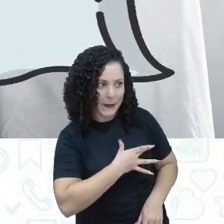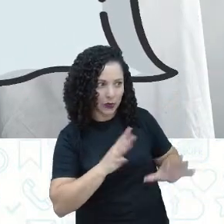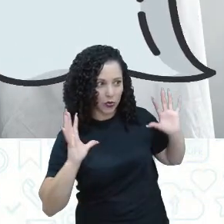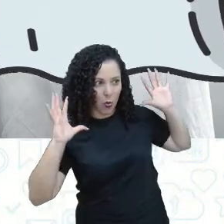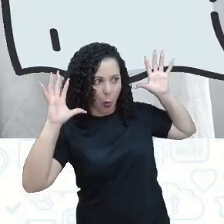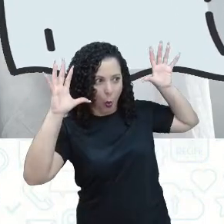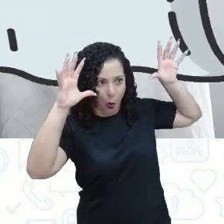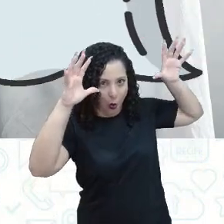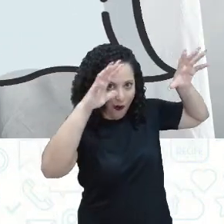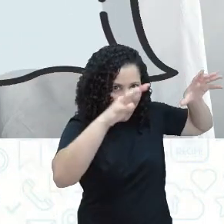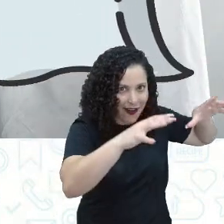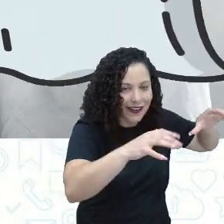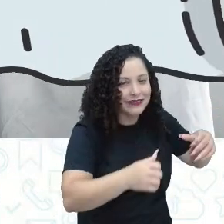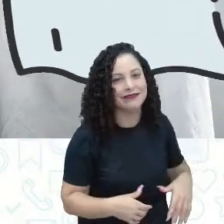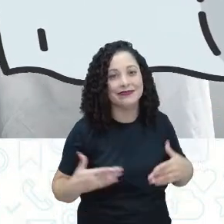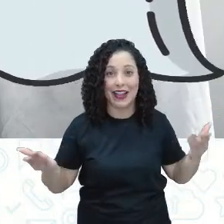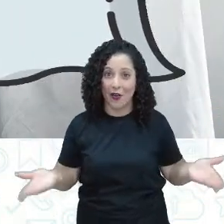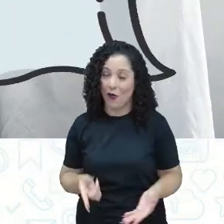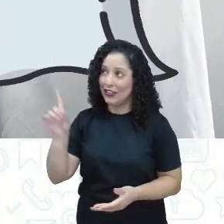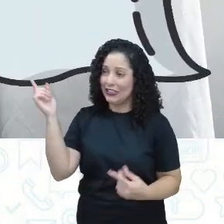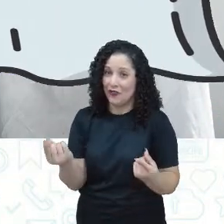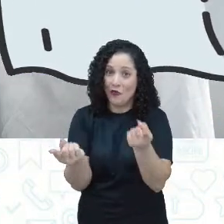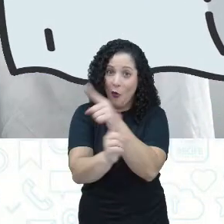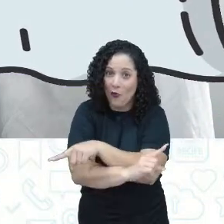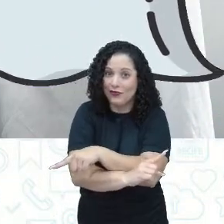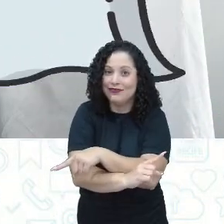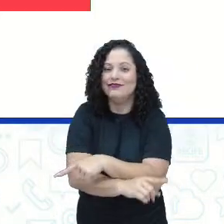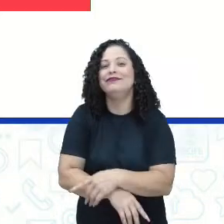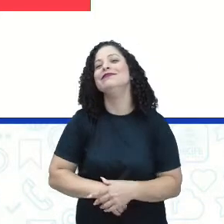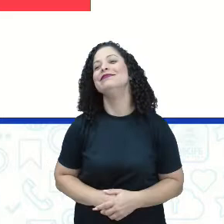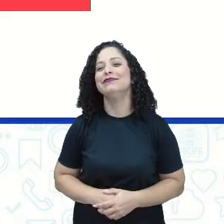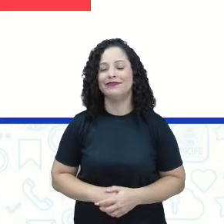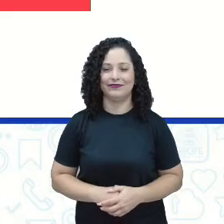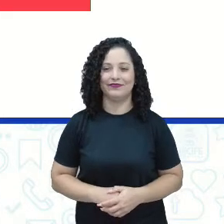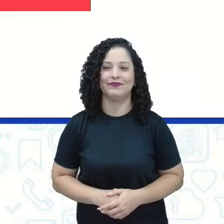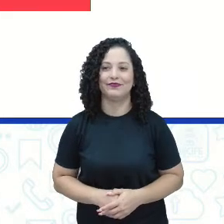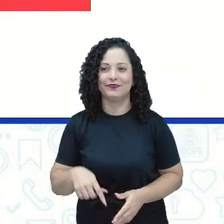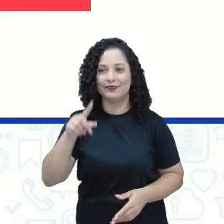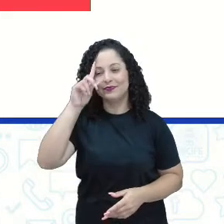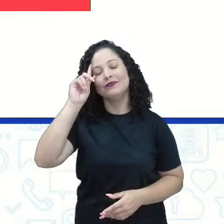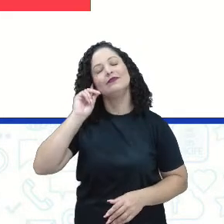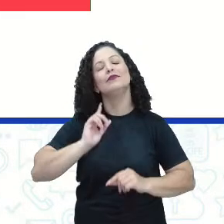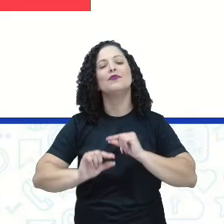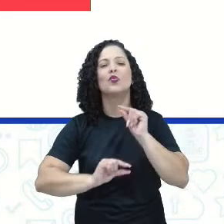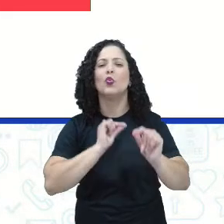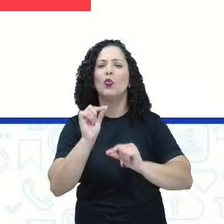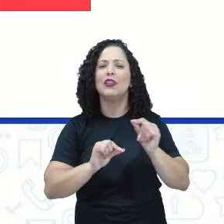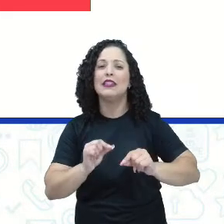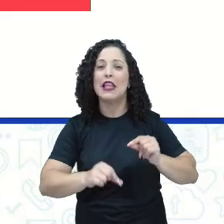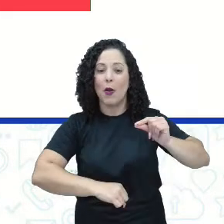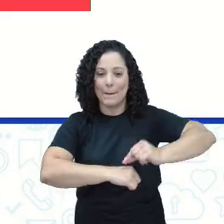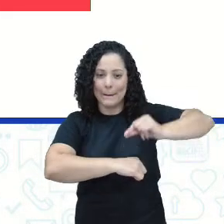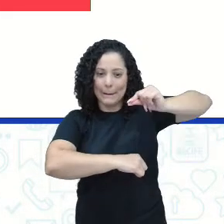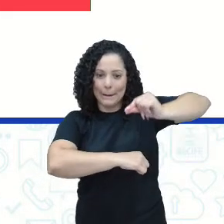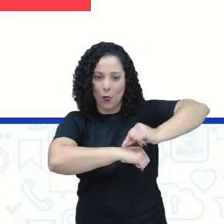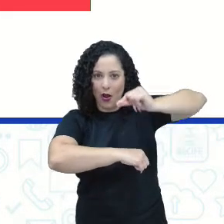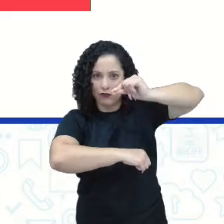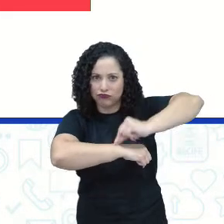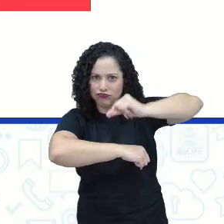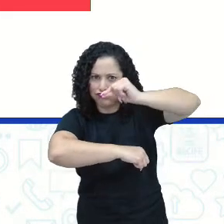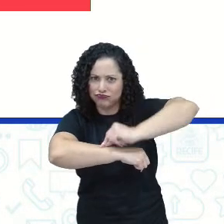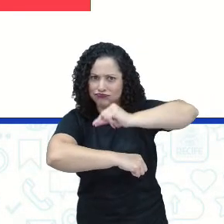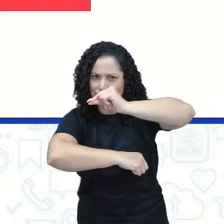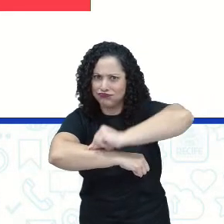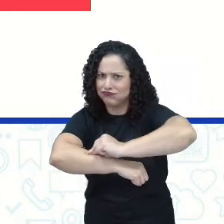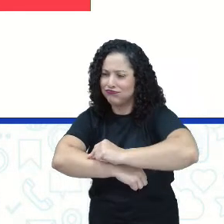aqui o fantasma pergunta se acredita em gente. E aqui, o que uma pulga disse à outra? Vamos